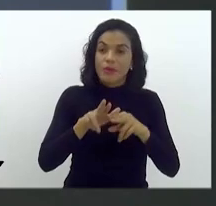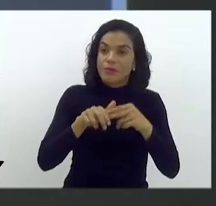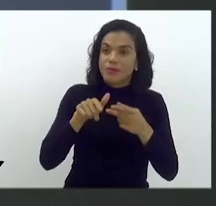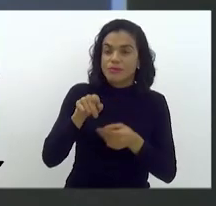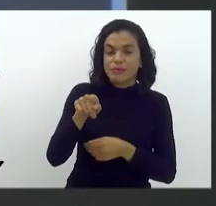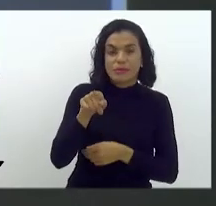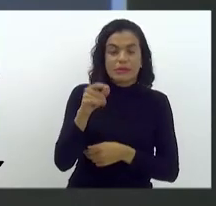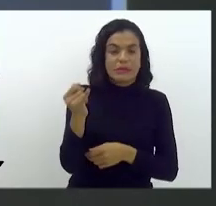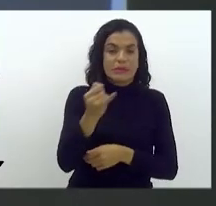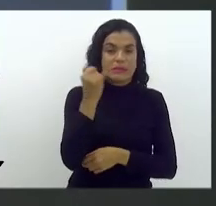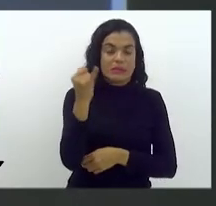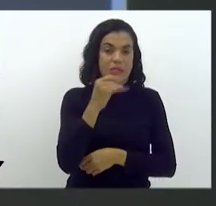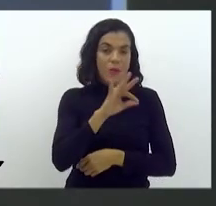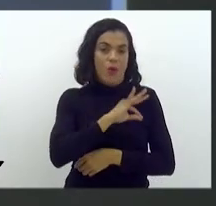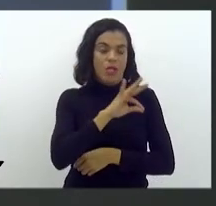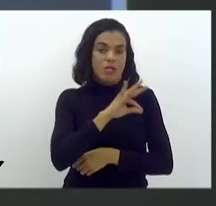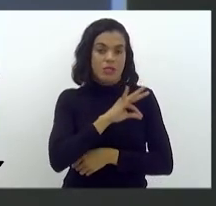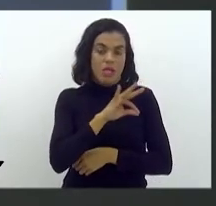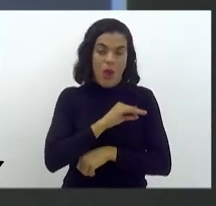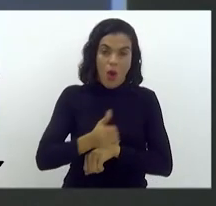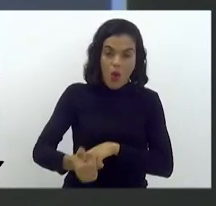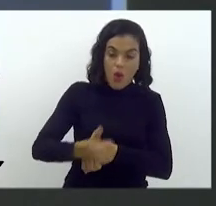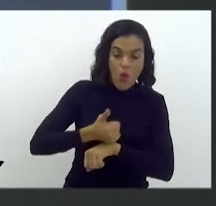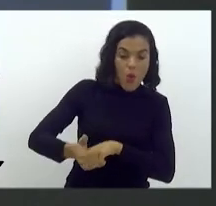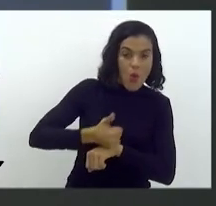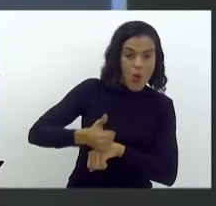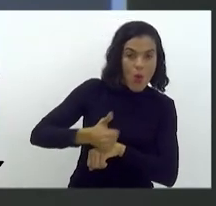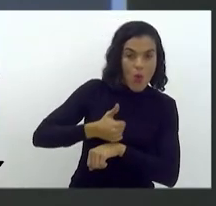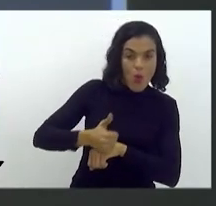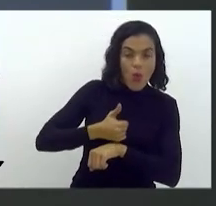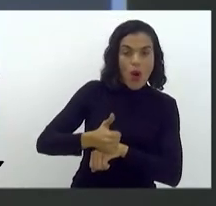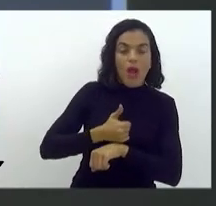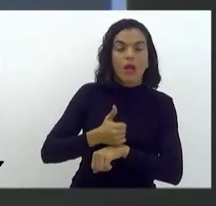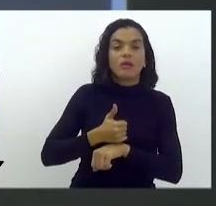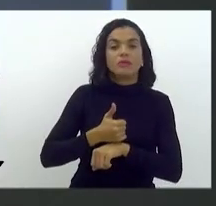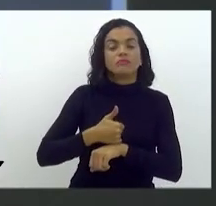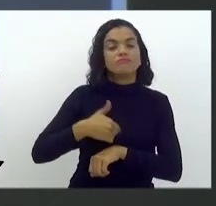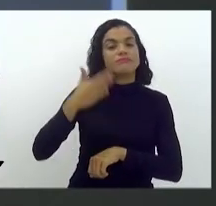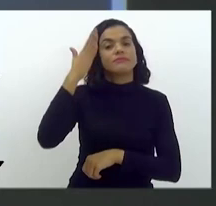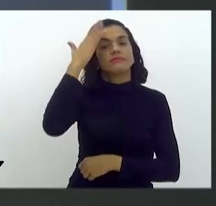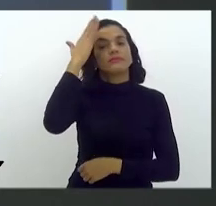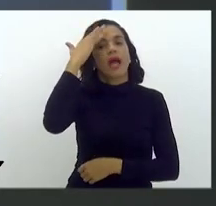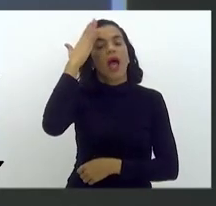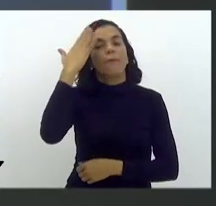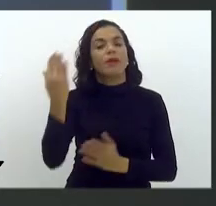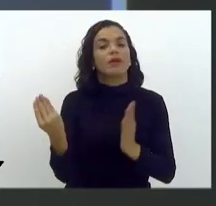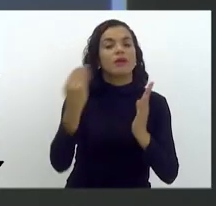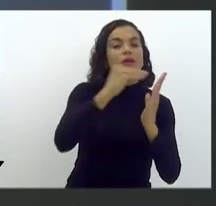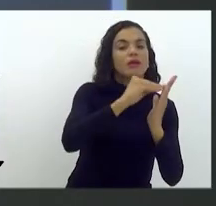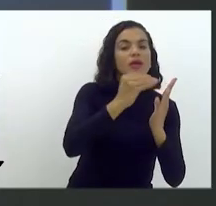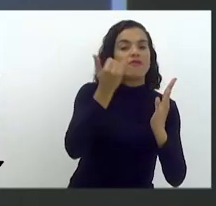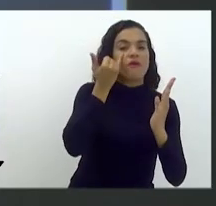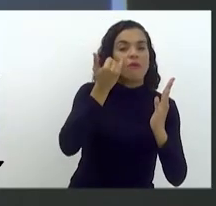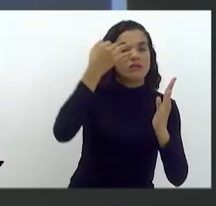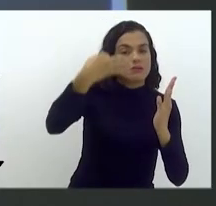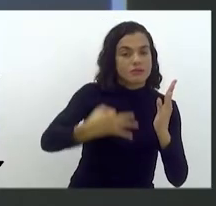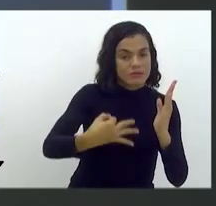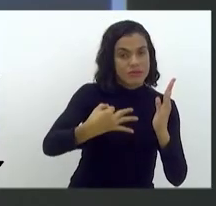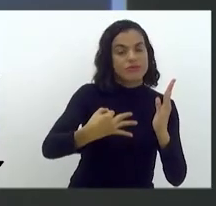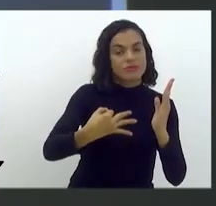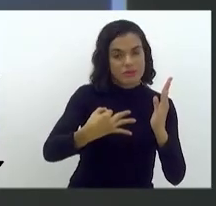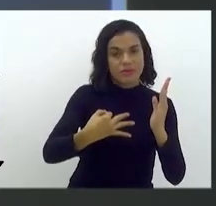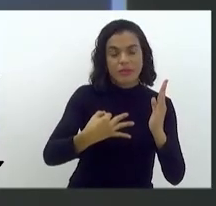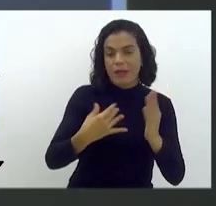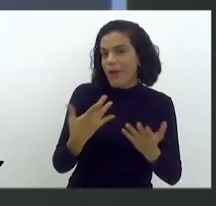é tão importante que o policial no momento da confecção do ro insira essa informação e isso é eficiente